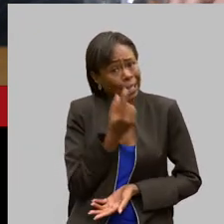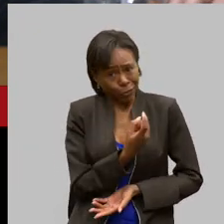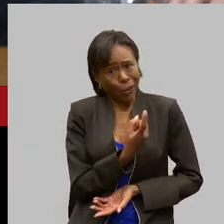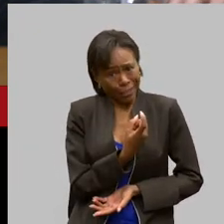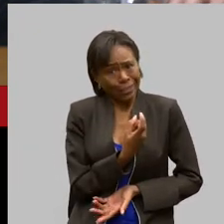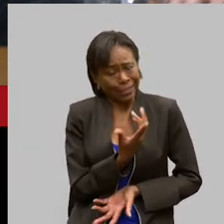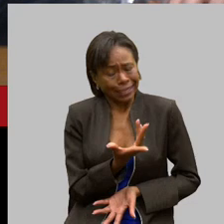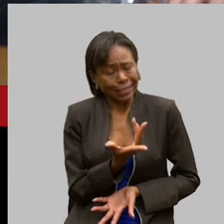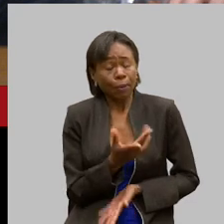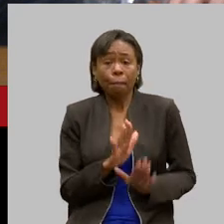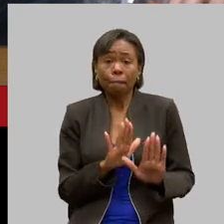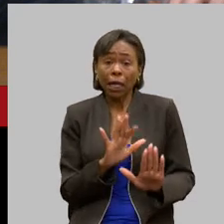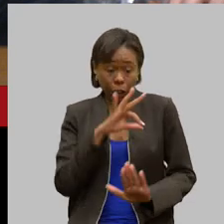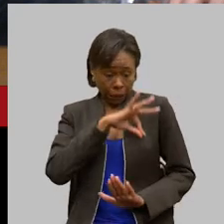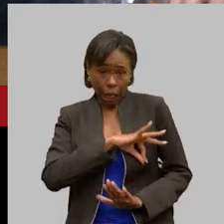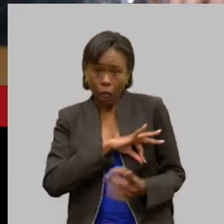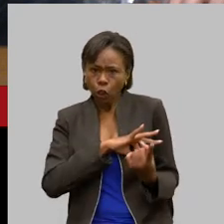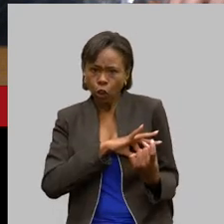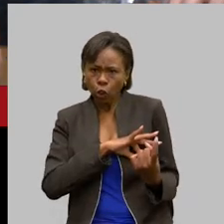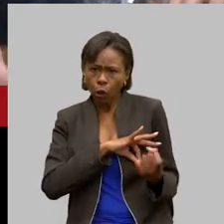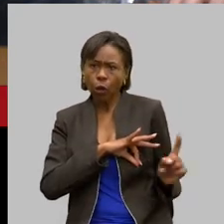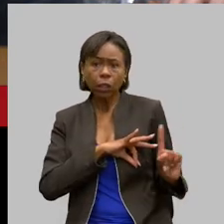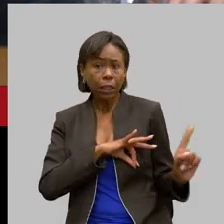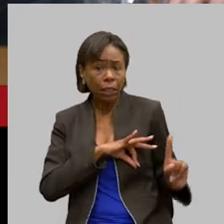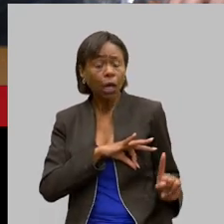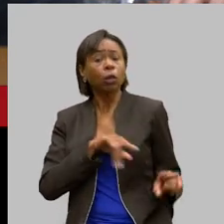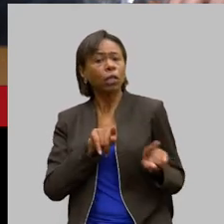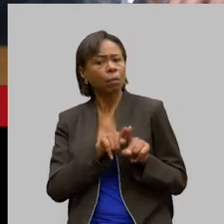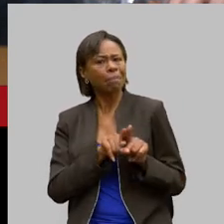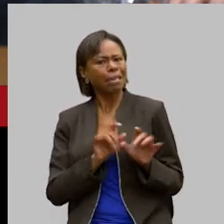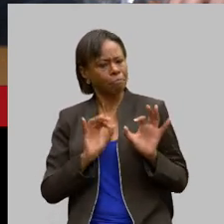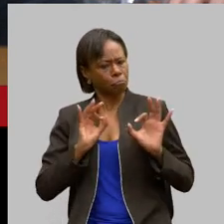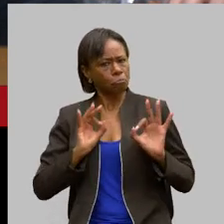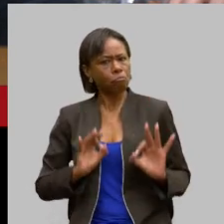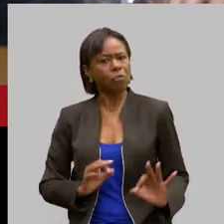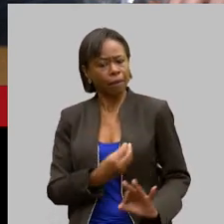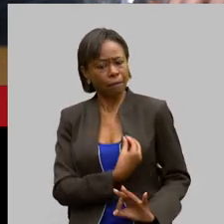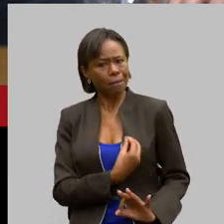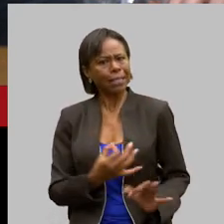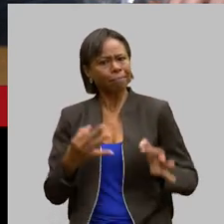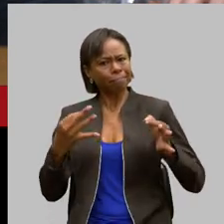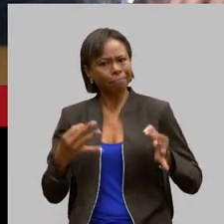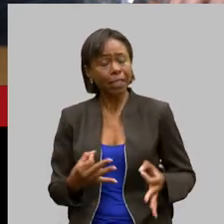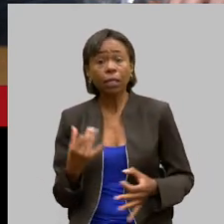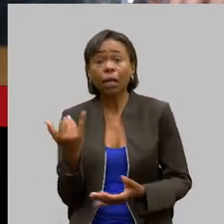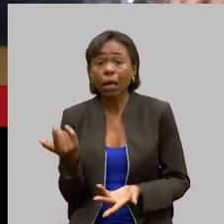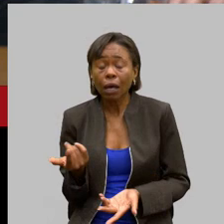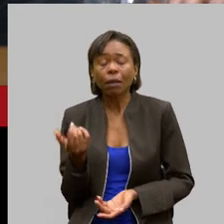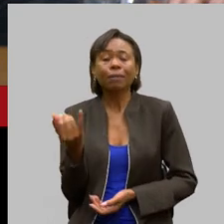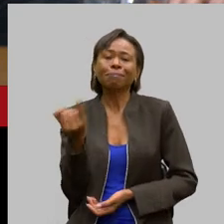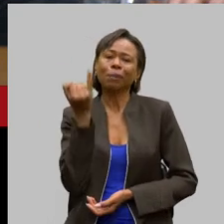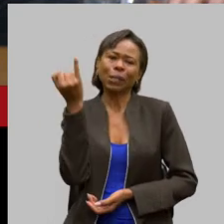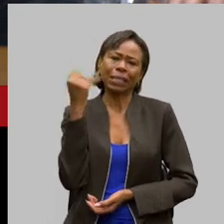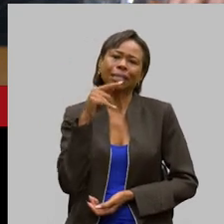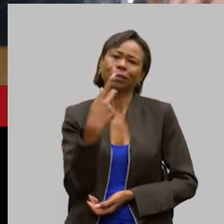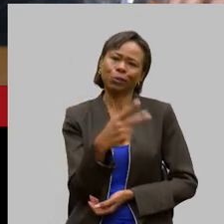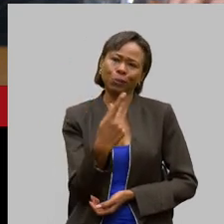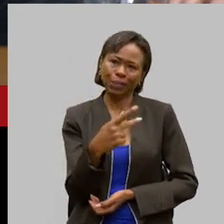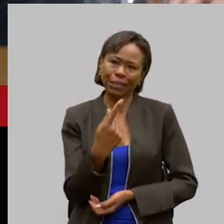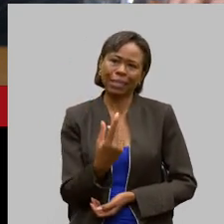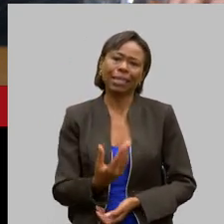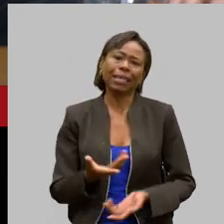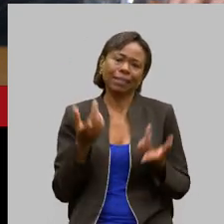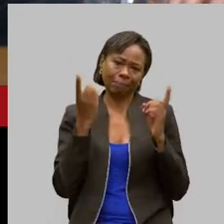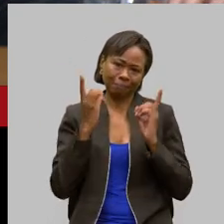salário eles começaram a ter dignidade isso que eu achei muito importante na vida do do dessas pessoas com